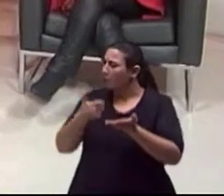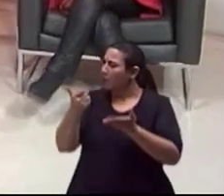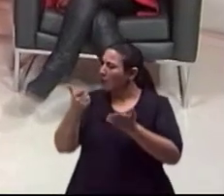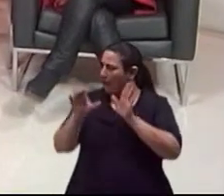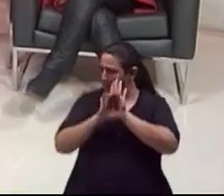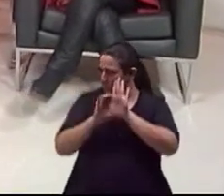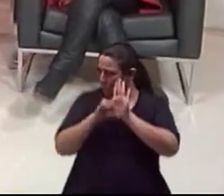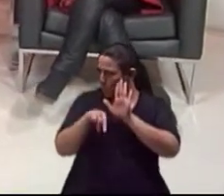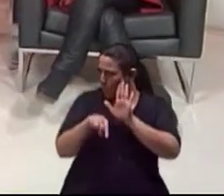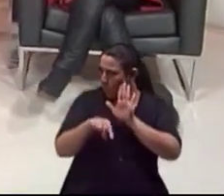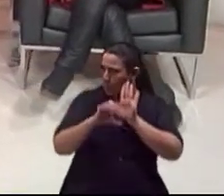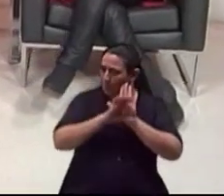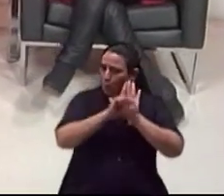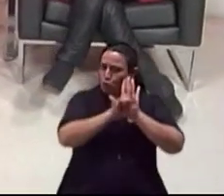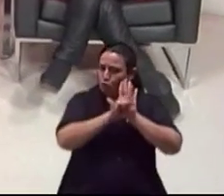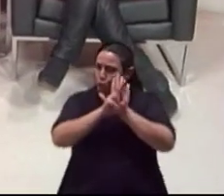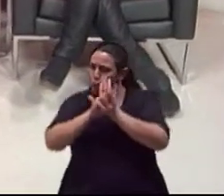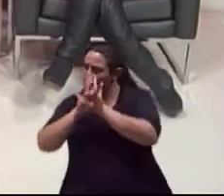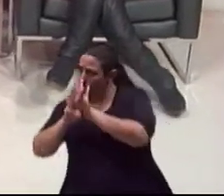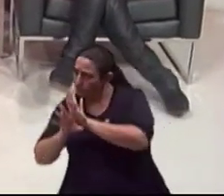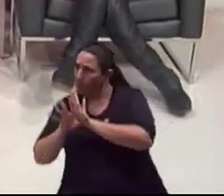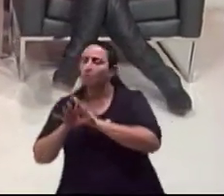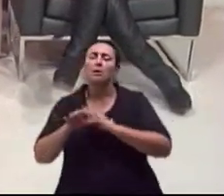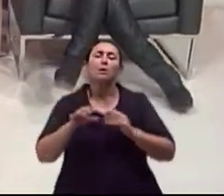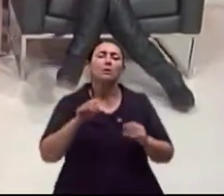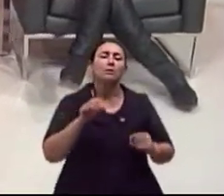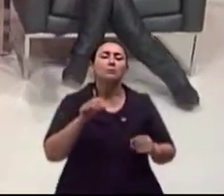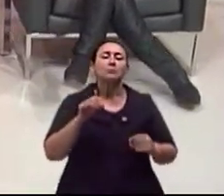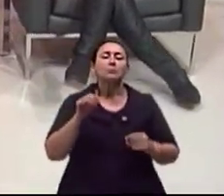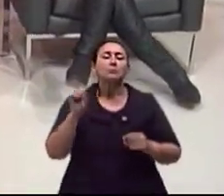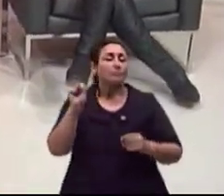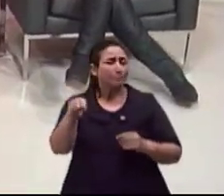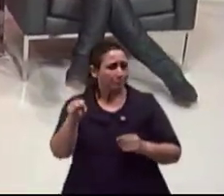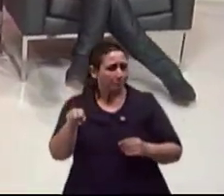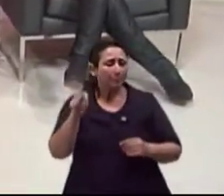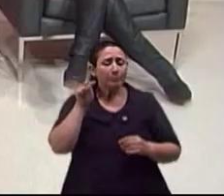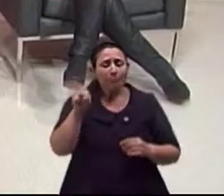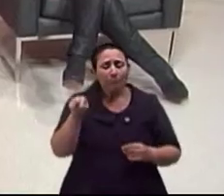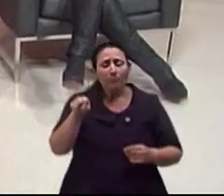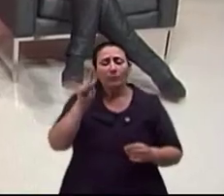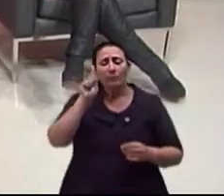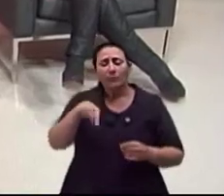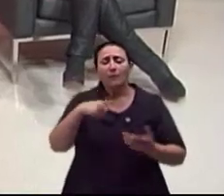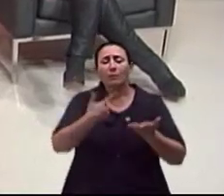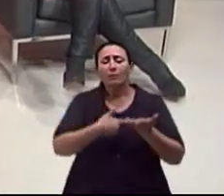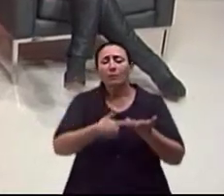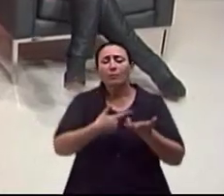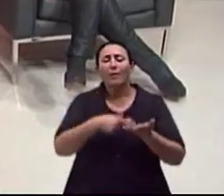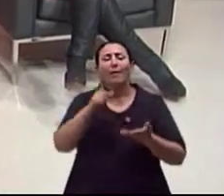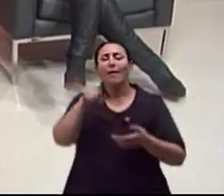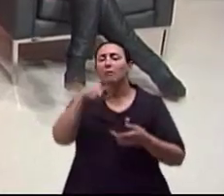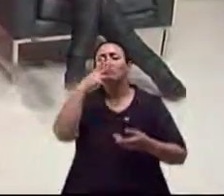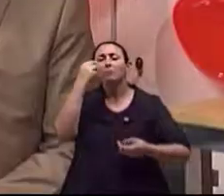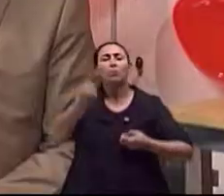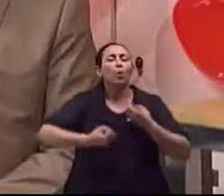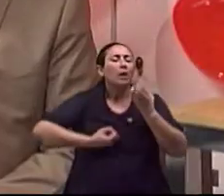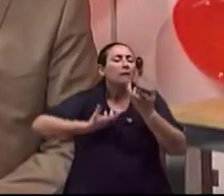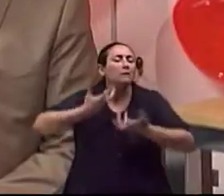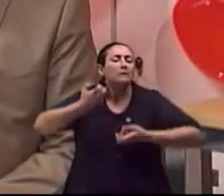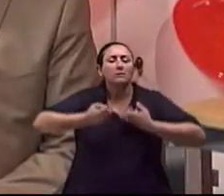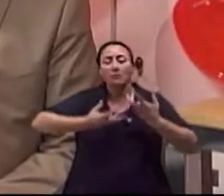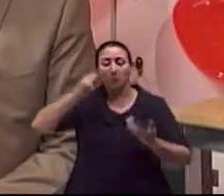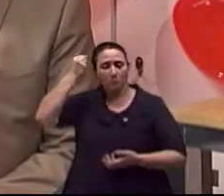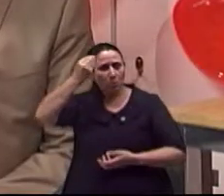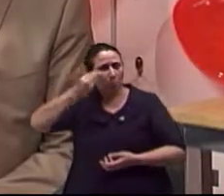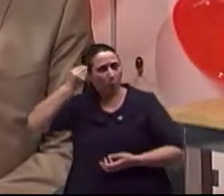foca isto em capítulos exato o livro na verdade é uma poesia de da alma de um psicólogo procurando atender a alma das pessoas que